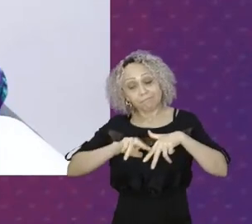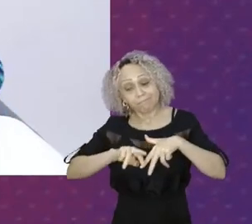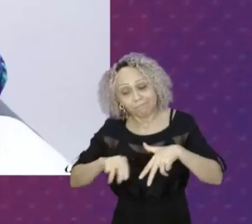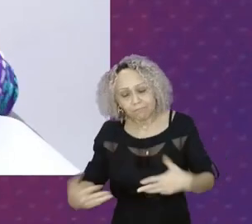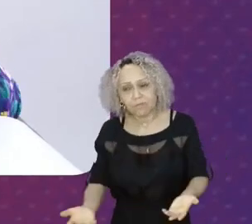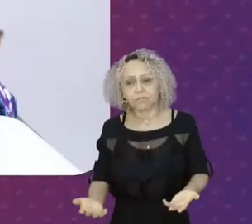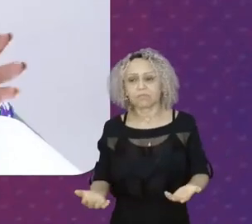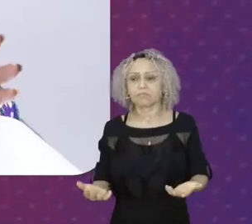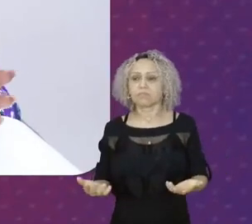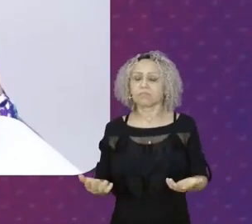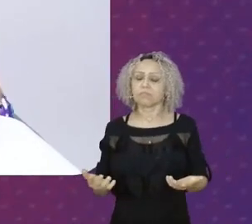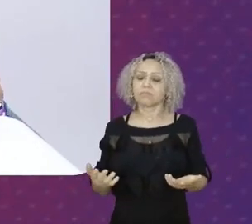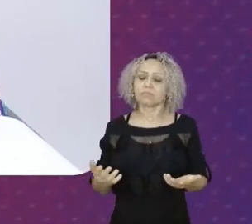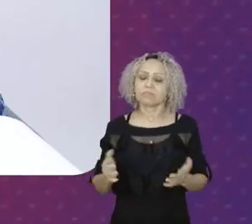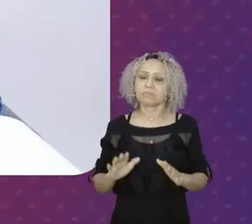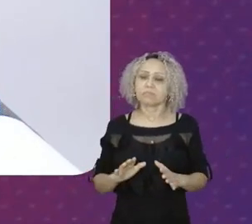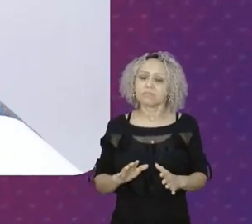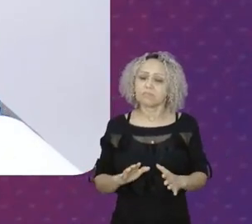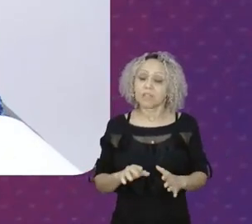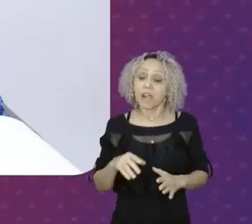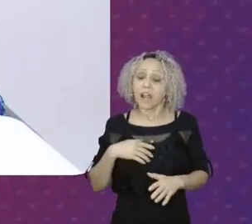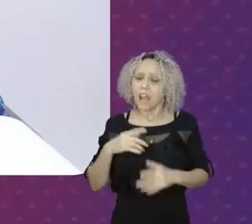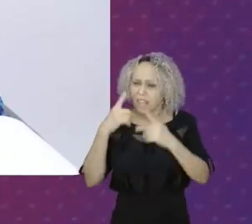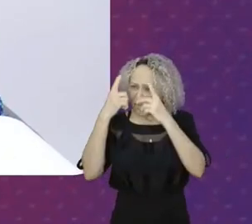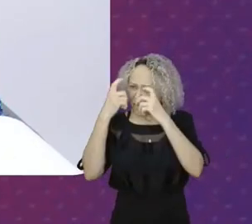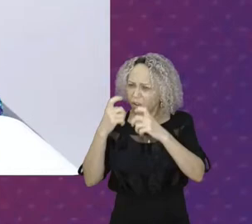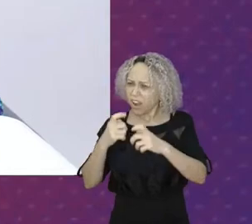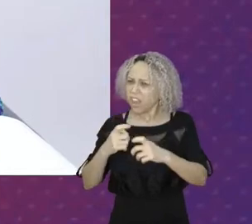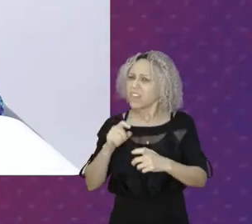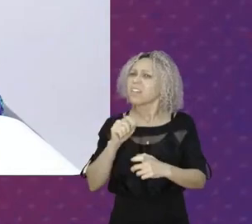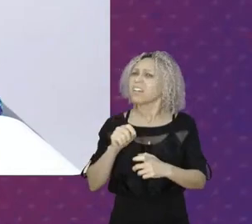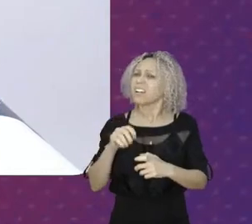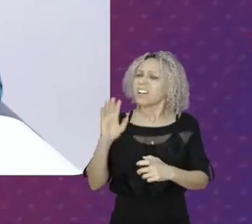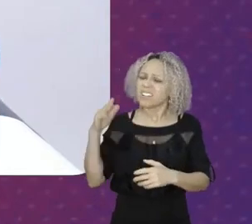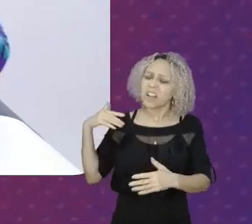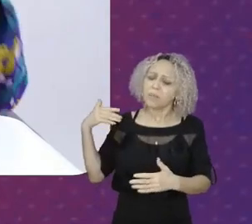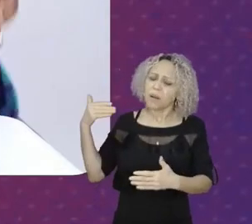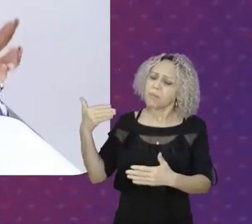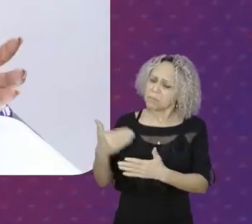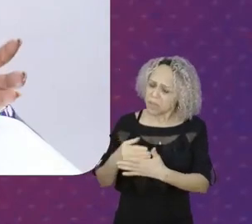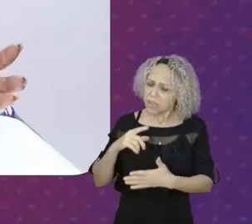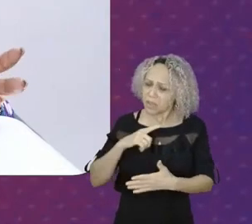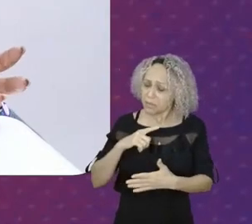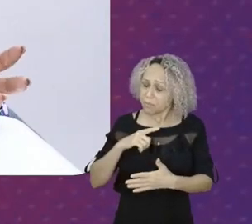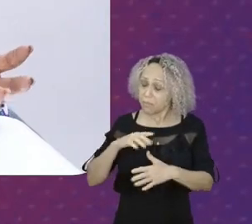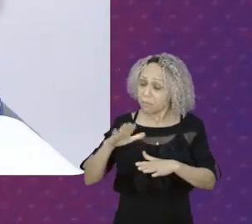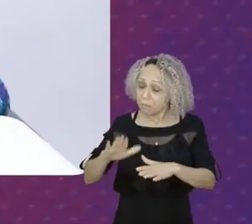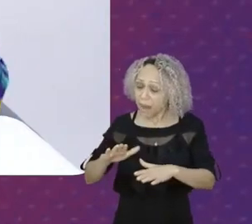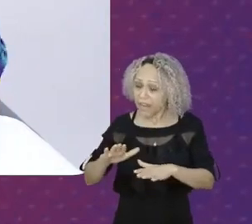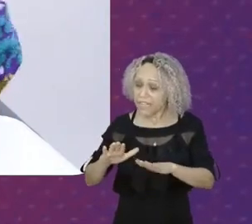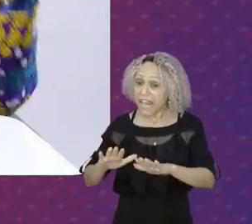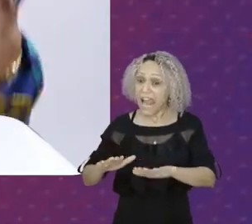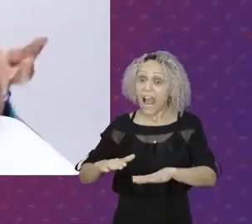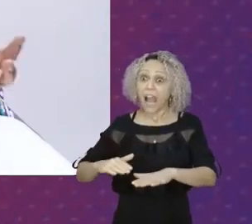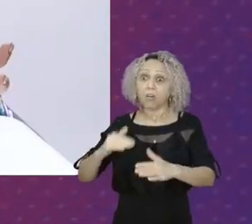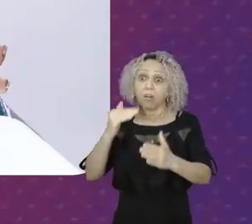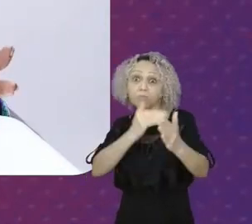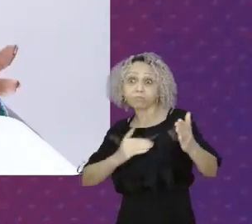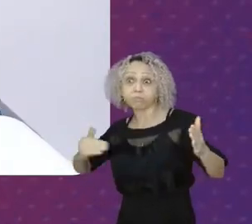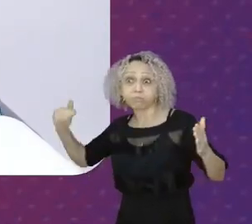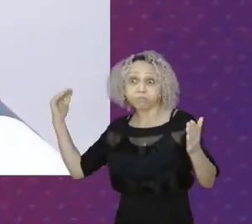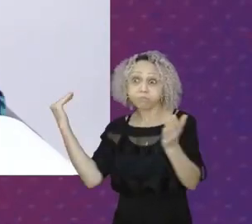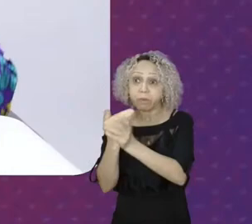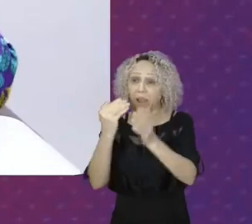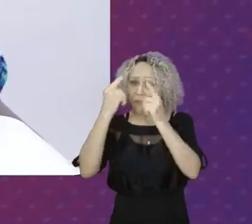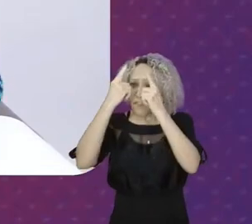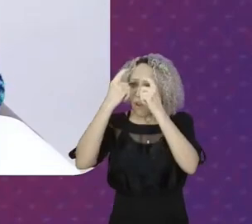começamos efetivamente a ocupar esses espaços, né? Então, isso é mudar a fotografia do poder. Para mudar a fotografia do